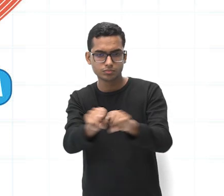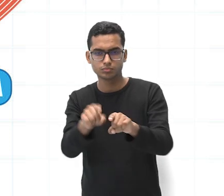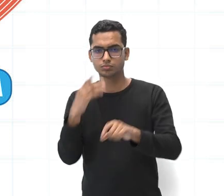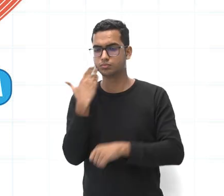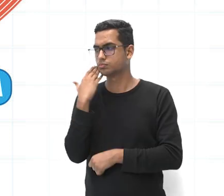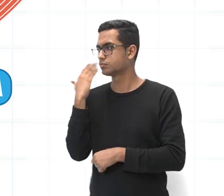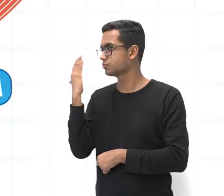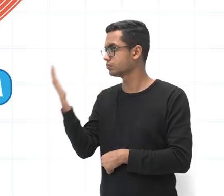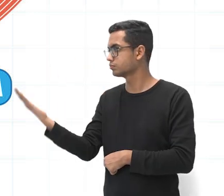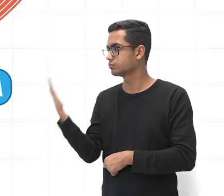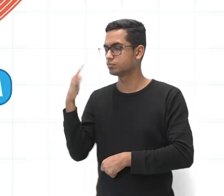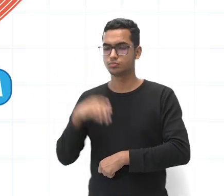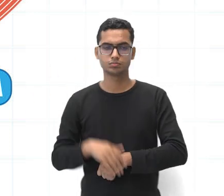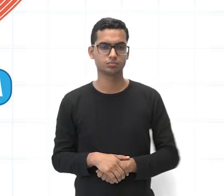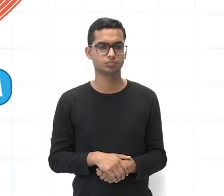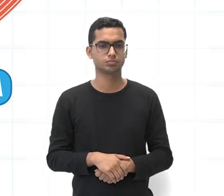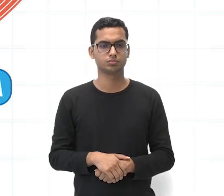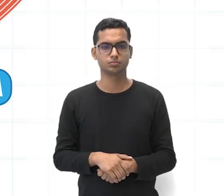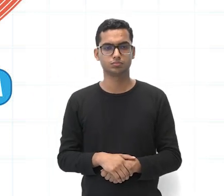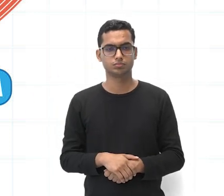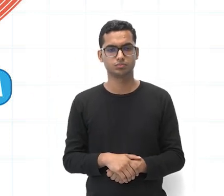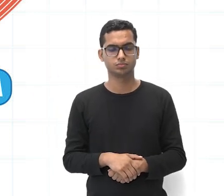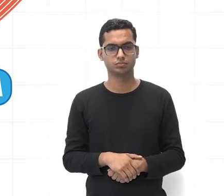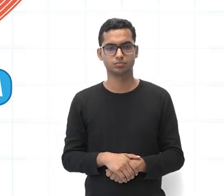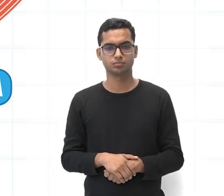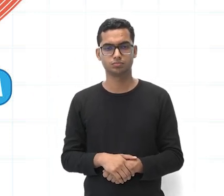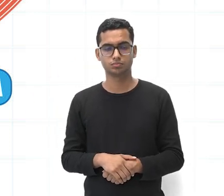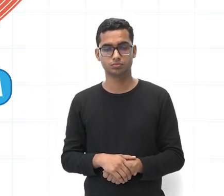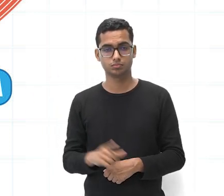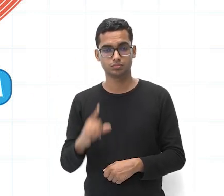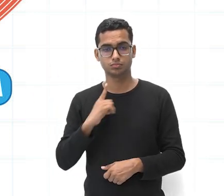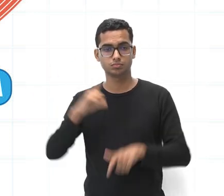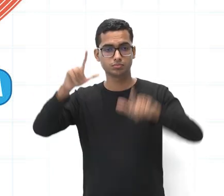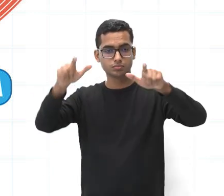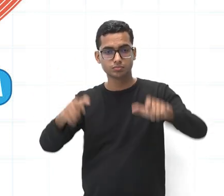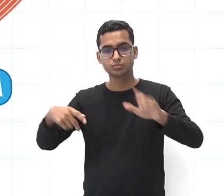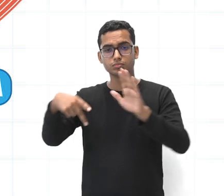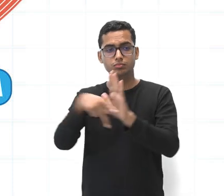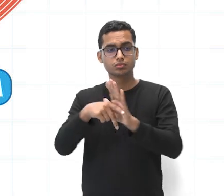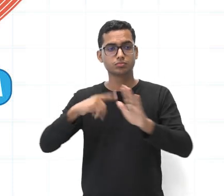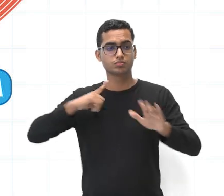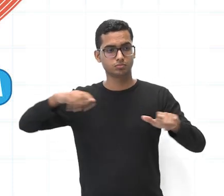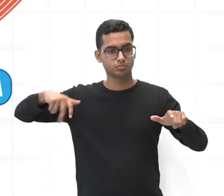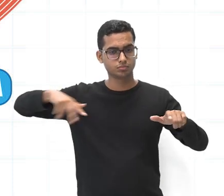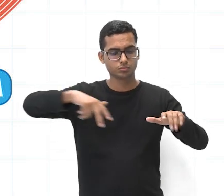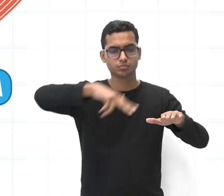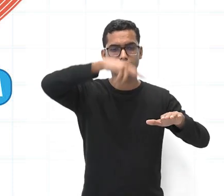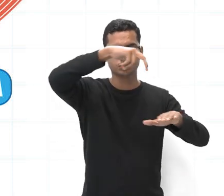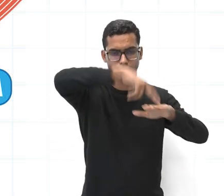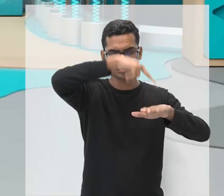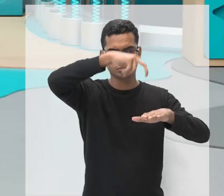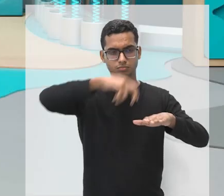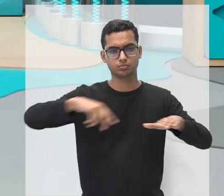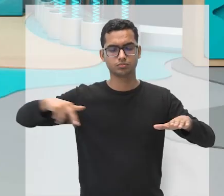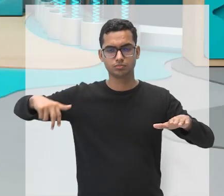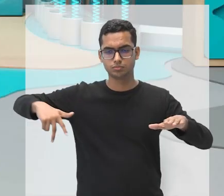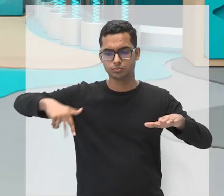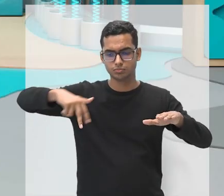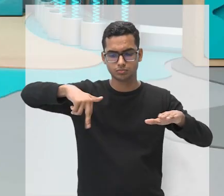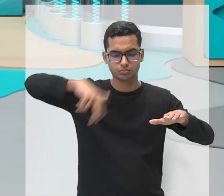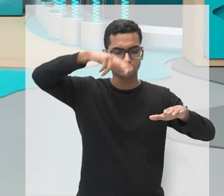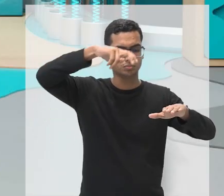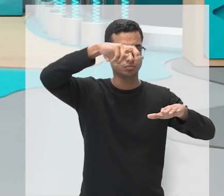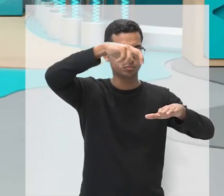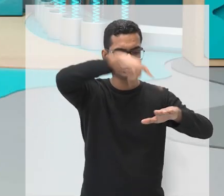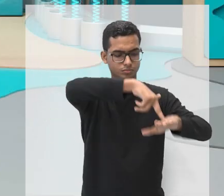gente vai ter o local reservado para os saltos, ok? Para a gente entender um pouco melhor, eu trouxe aqui uma descrição para a